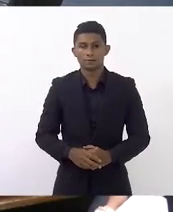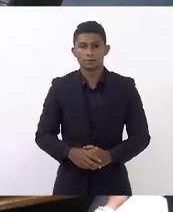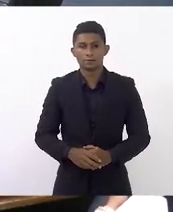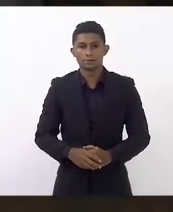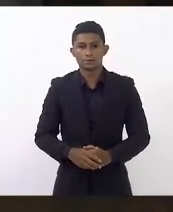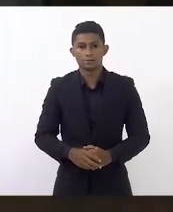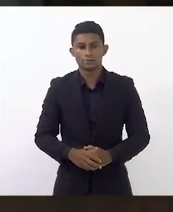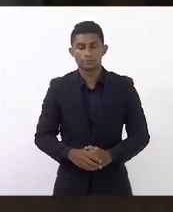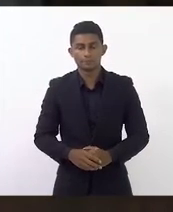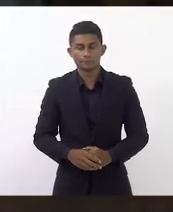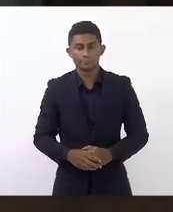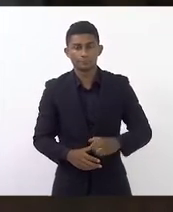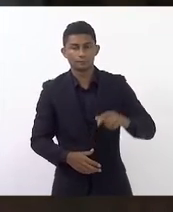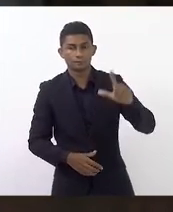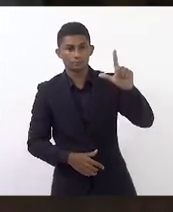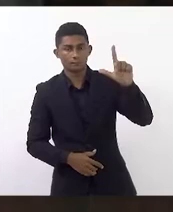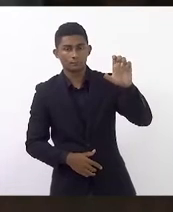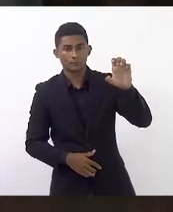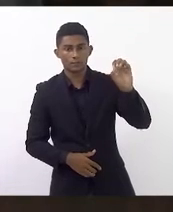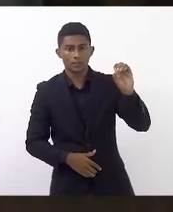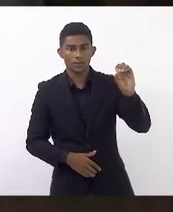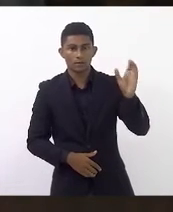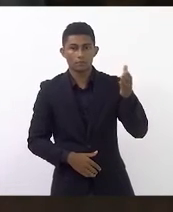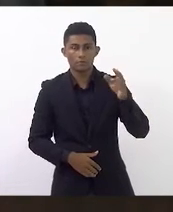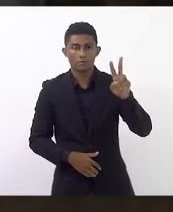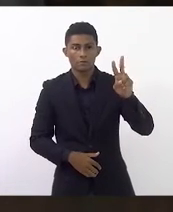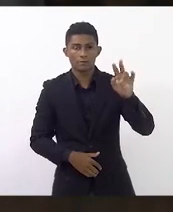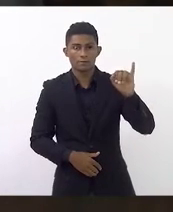Deputado Léo Vieira.